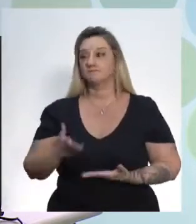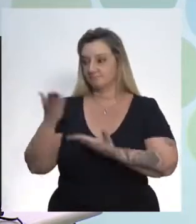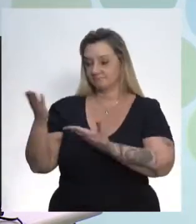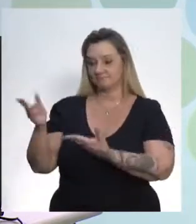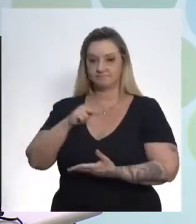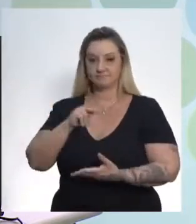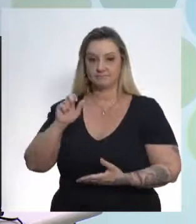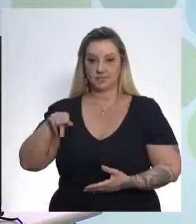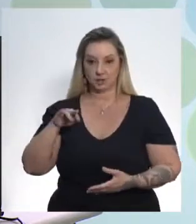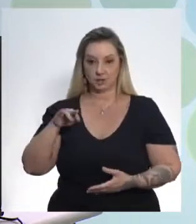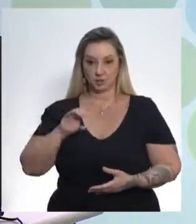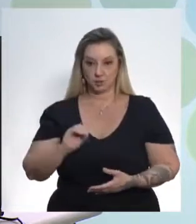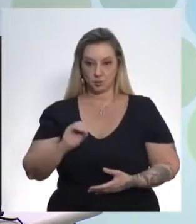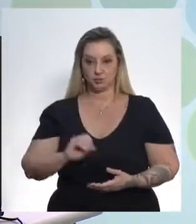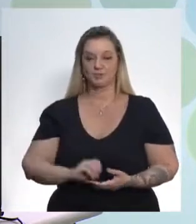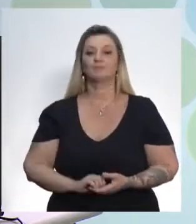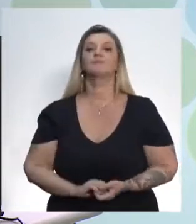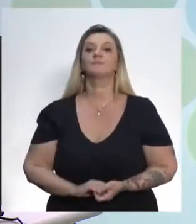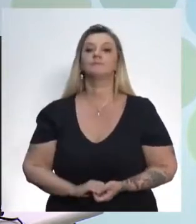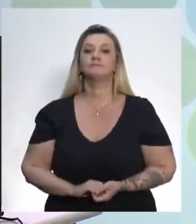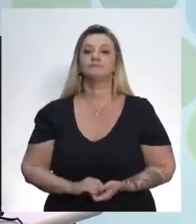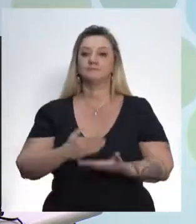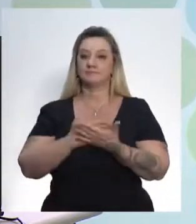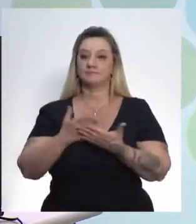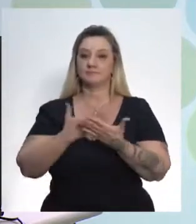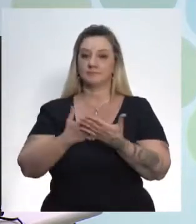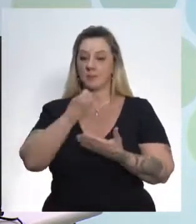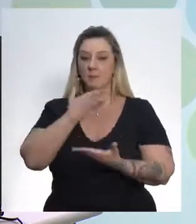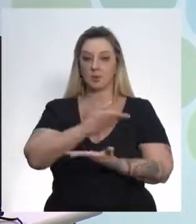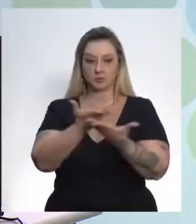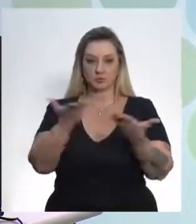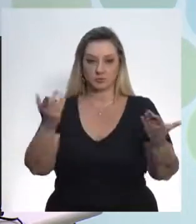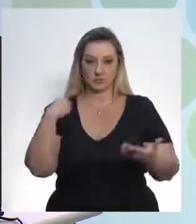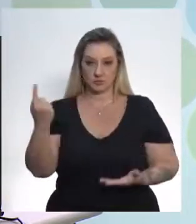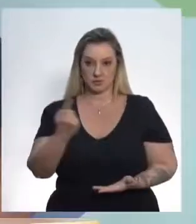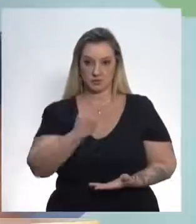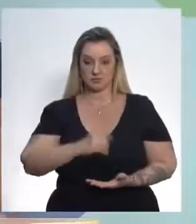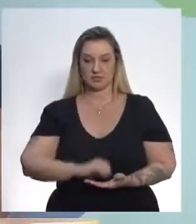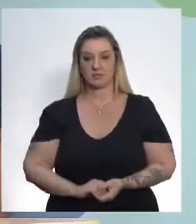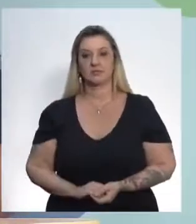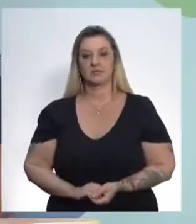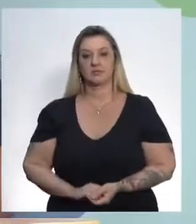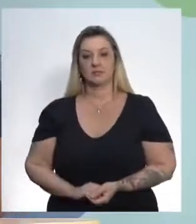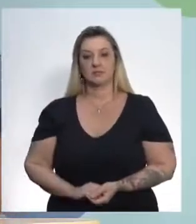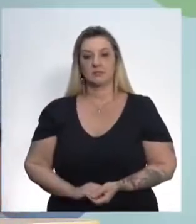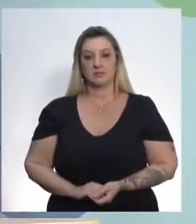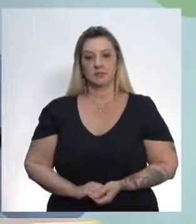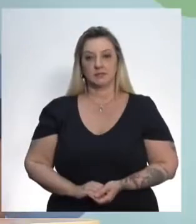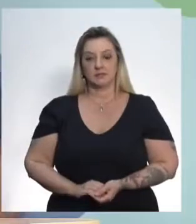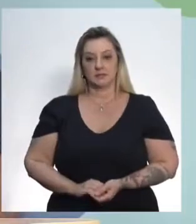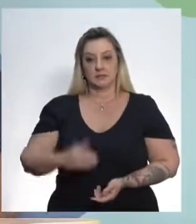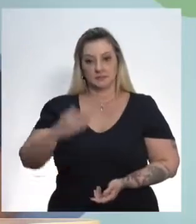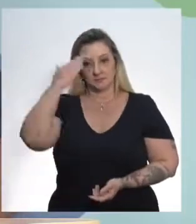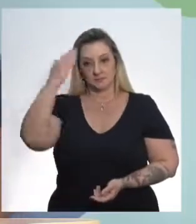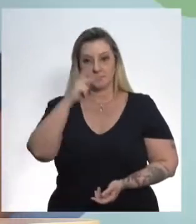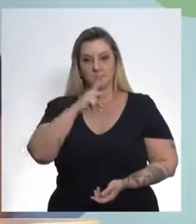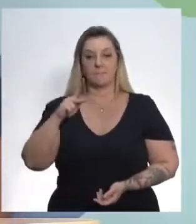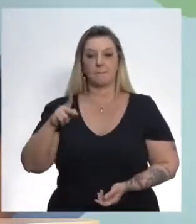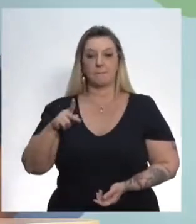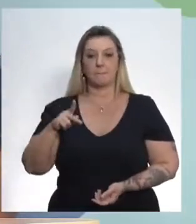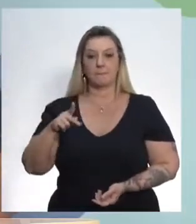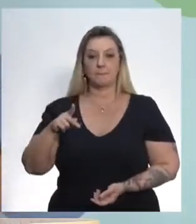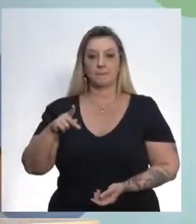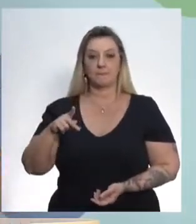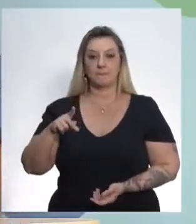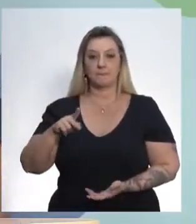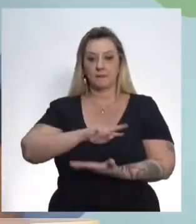professor Antônio, que vai fazer a introdução dessa aula. Uma boa aula para todos nós. Obrigado, professora. Lembrando que a biodiversidade no